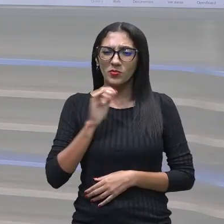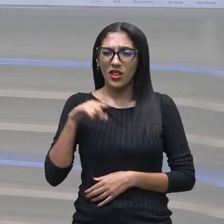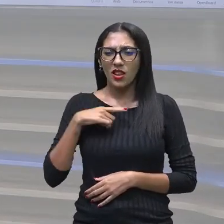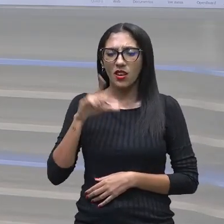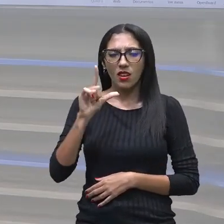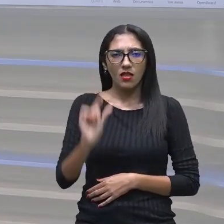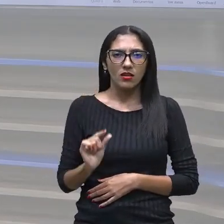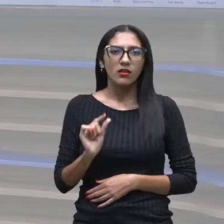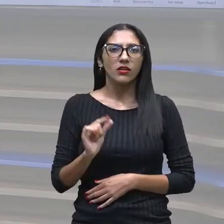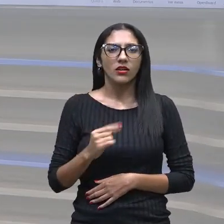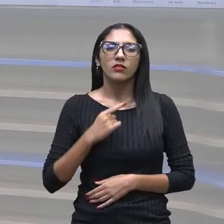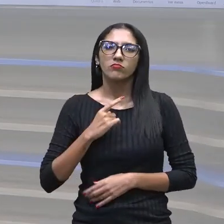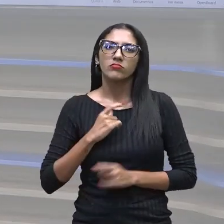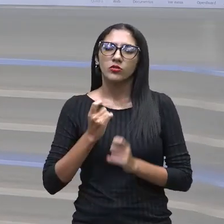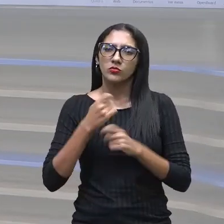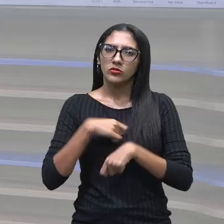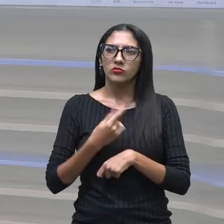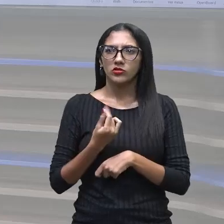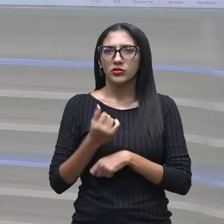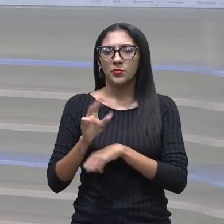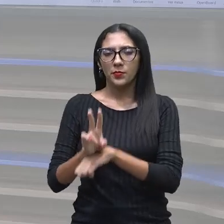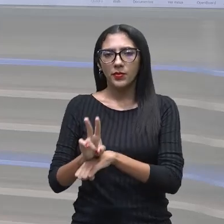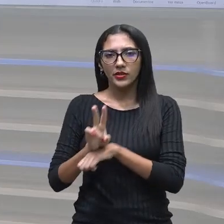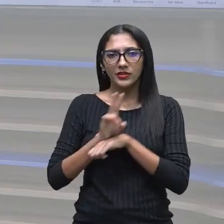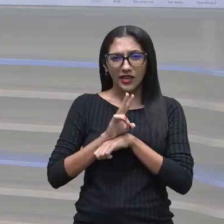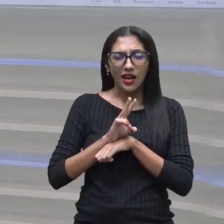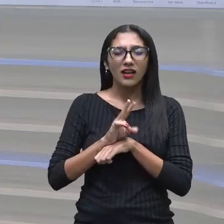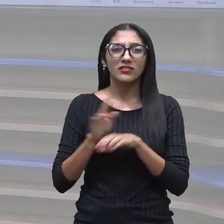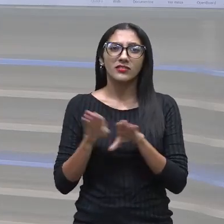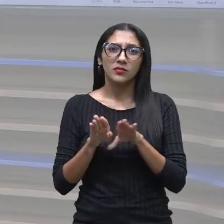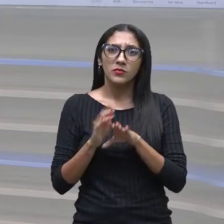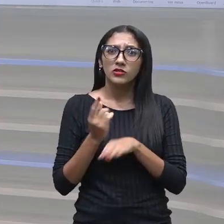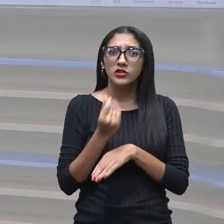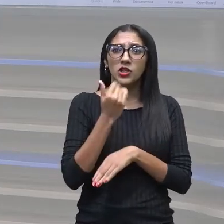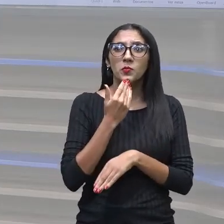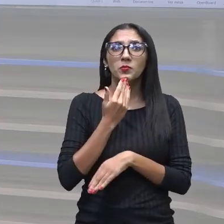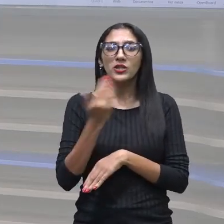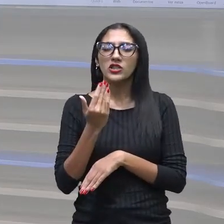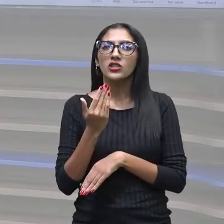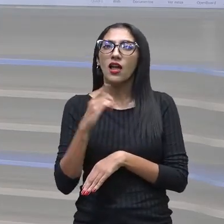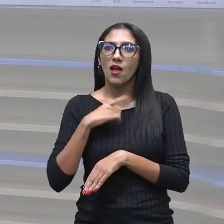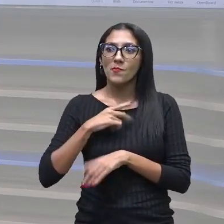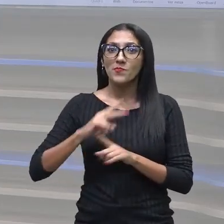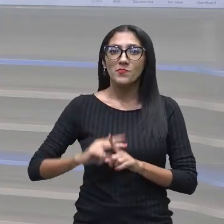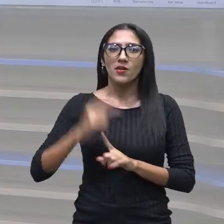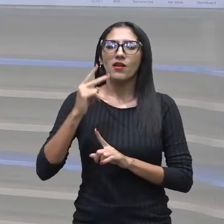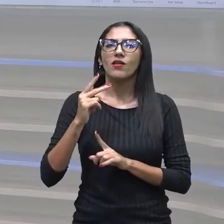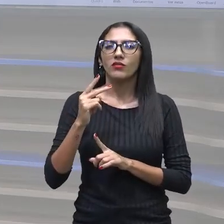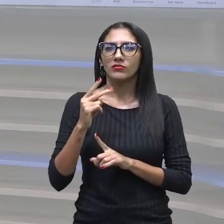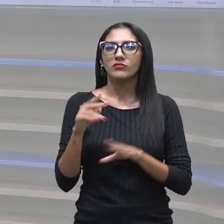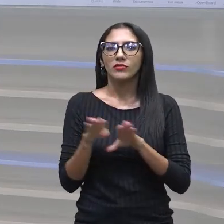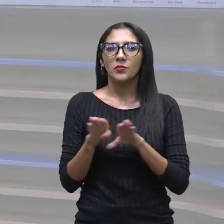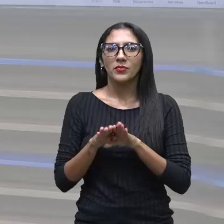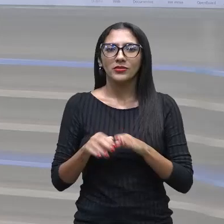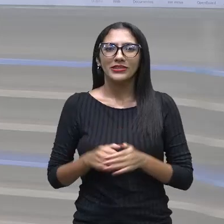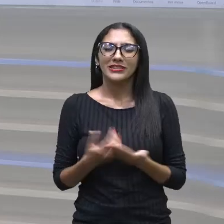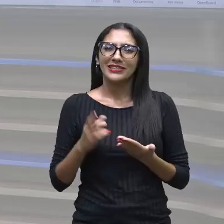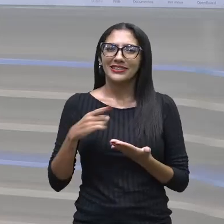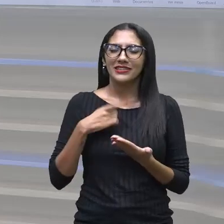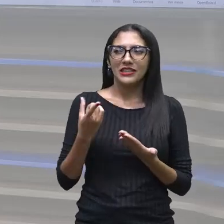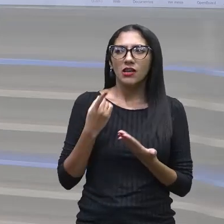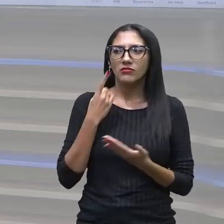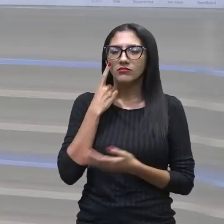você consegue realizar um empréstimo de um valor muito maior do que você esperava, tá? E isso pode ser uma tentação